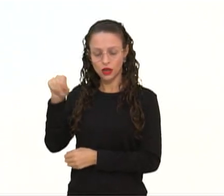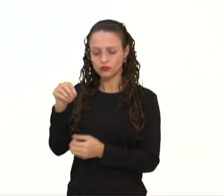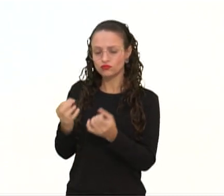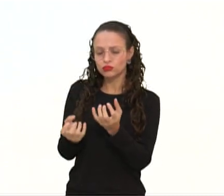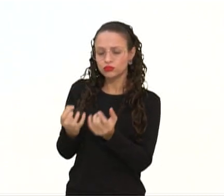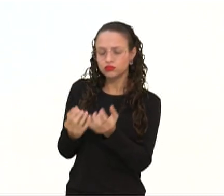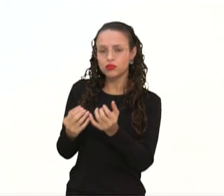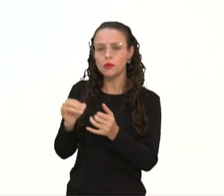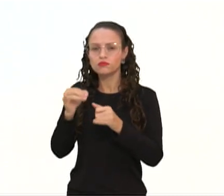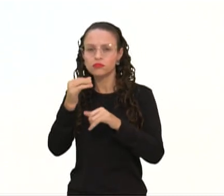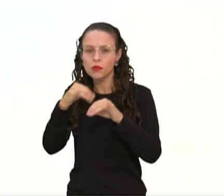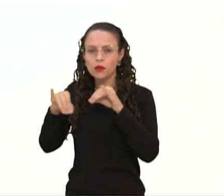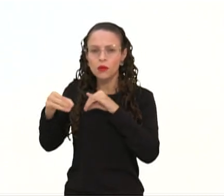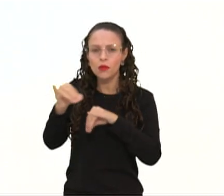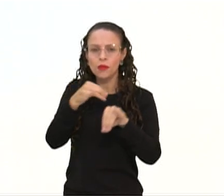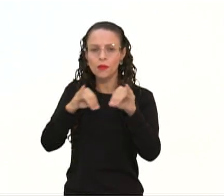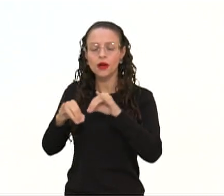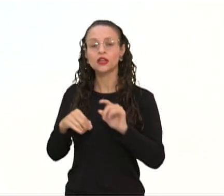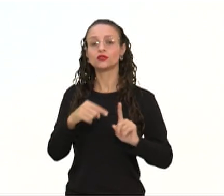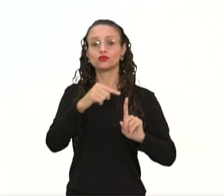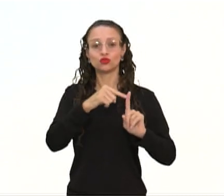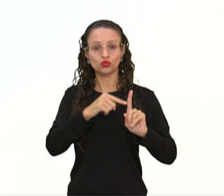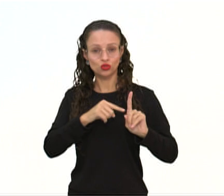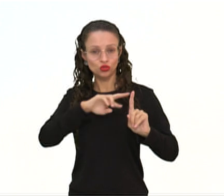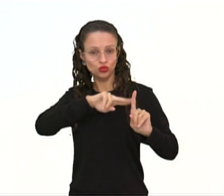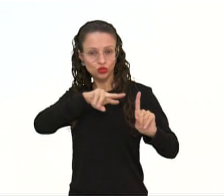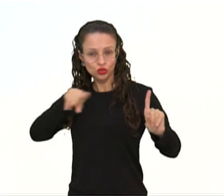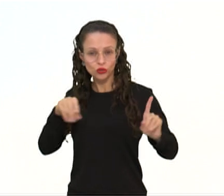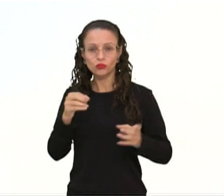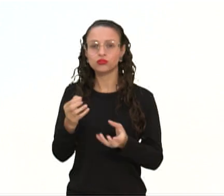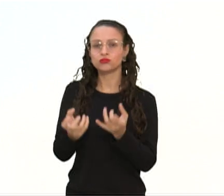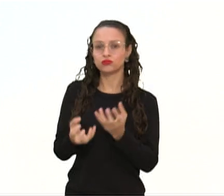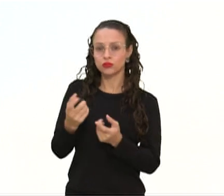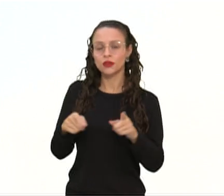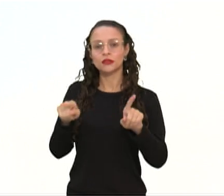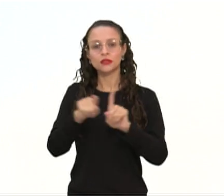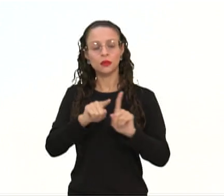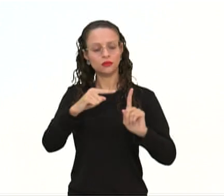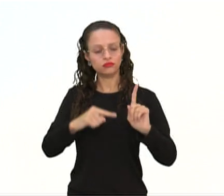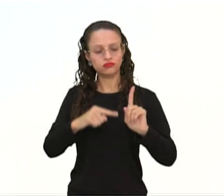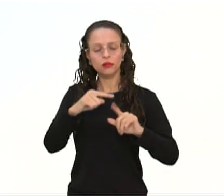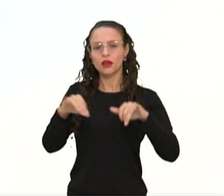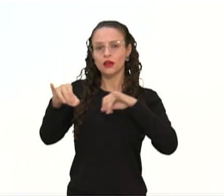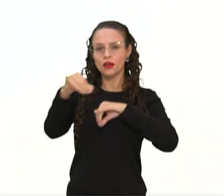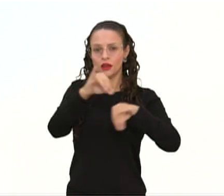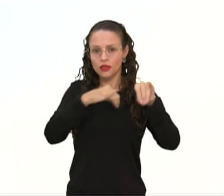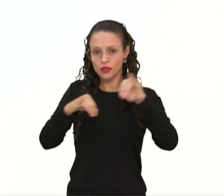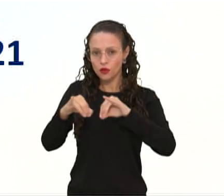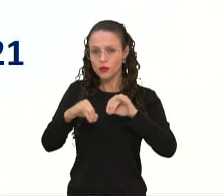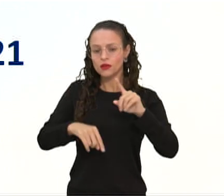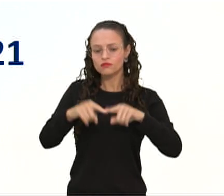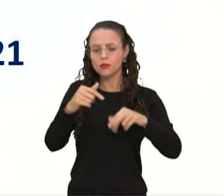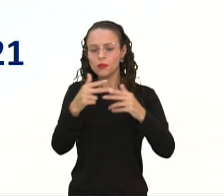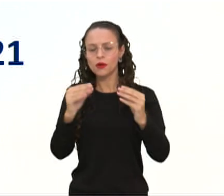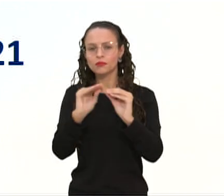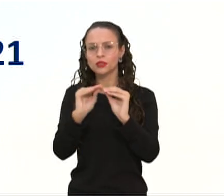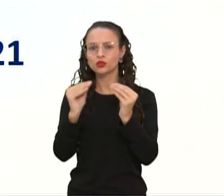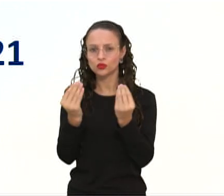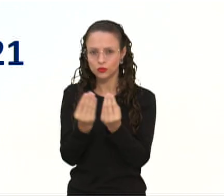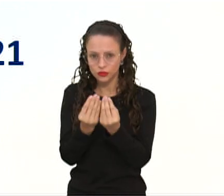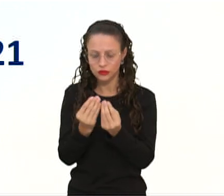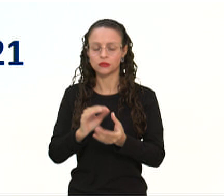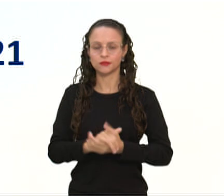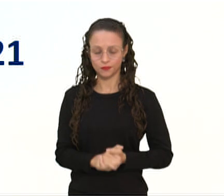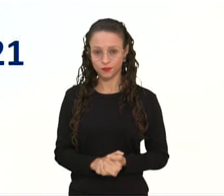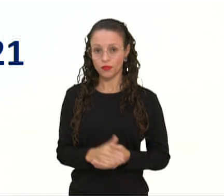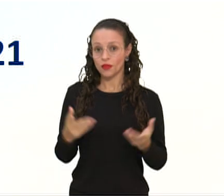energia, falamos sobre tipos de combustão e falamos sobre a entalpia da combustão das substâncias. A aula de hoje,